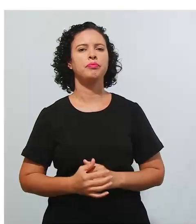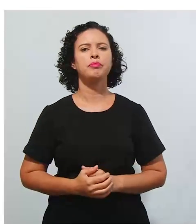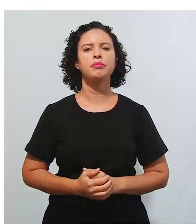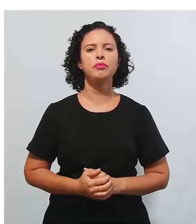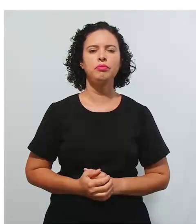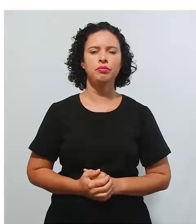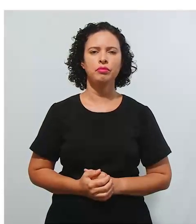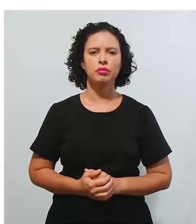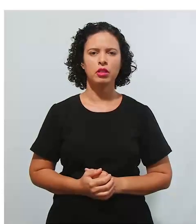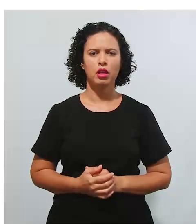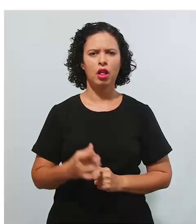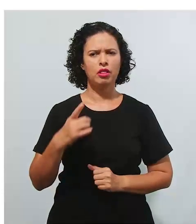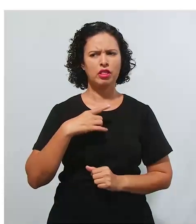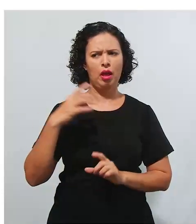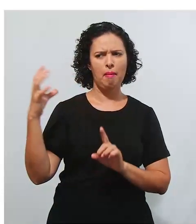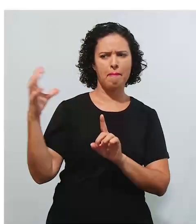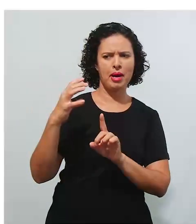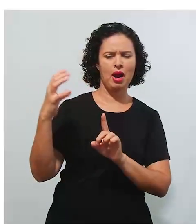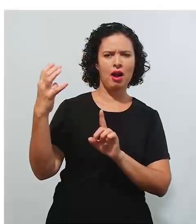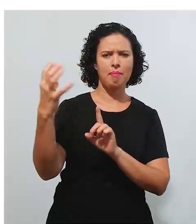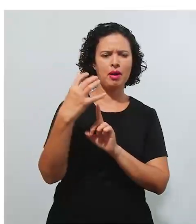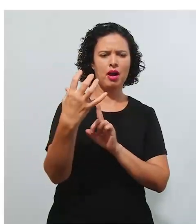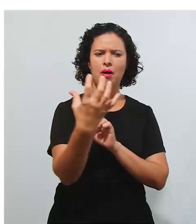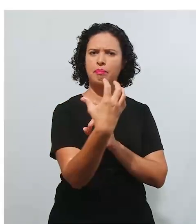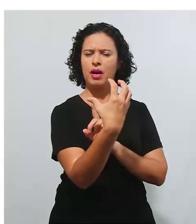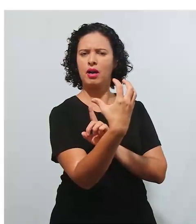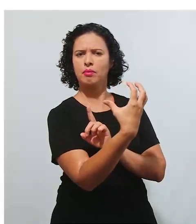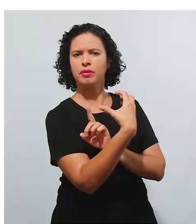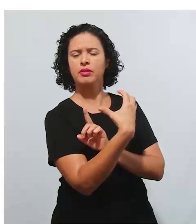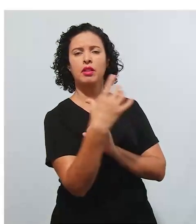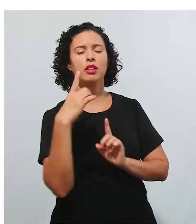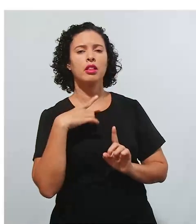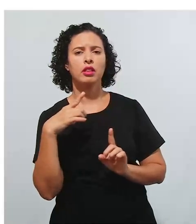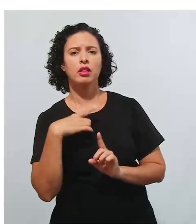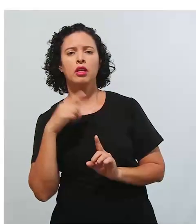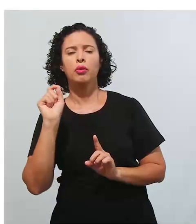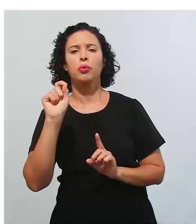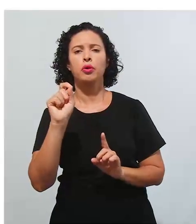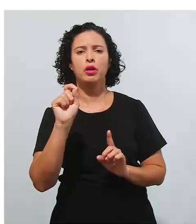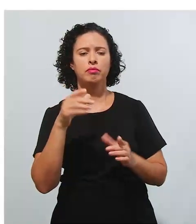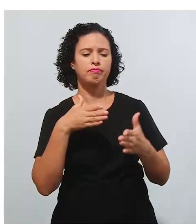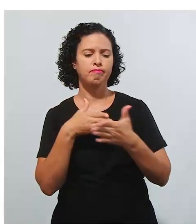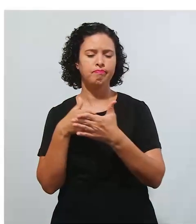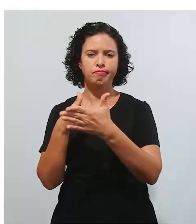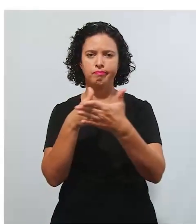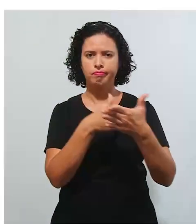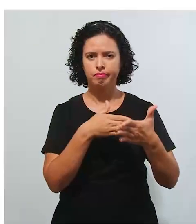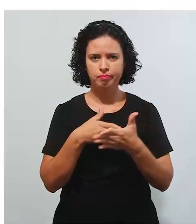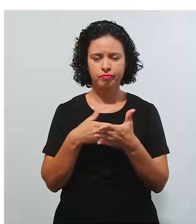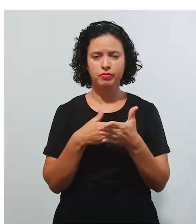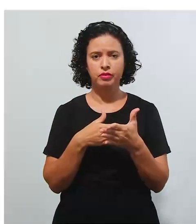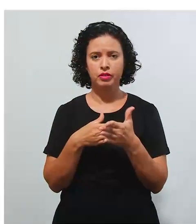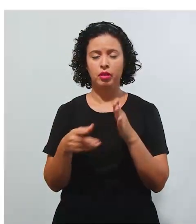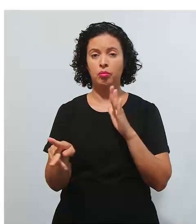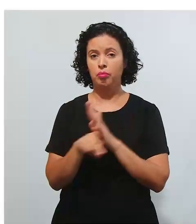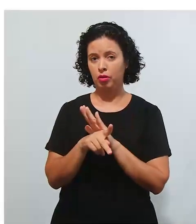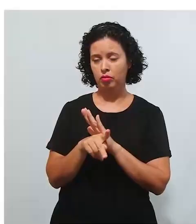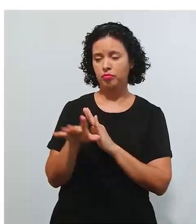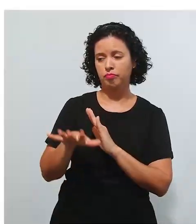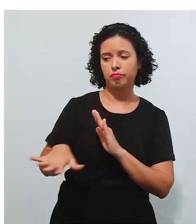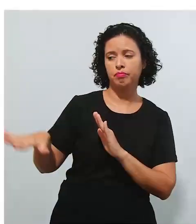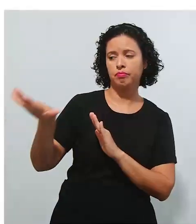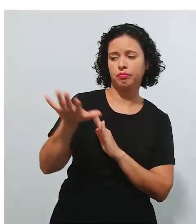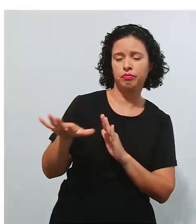Ainda que sofra pressões de lados diversos e opostos, e que tenha limitações impostas pela conjuntura econômica